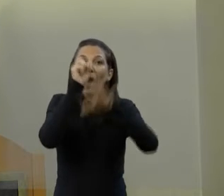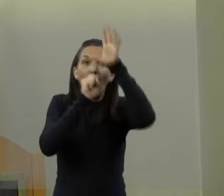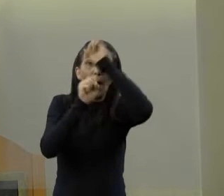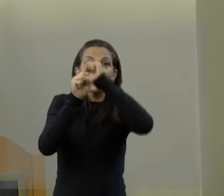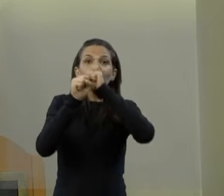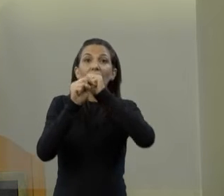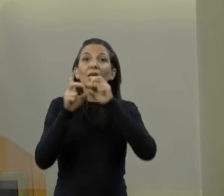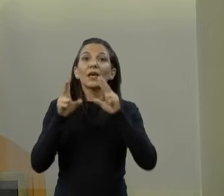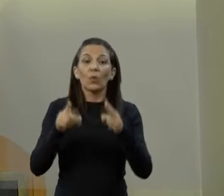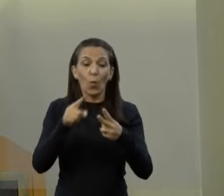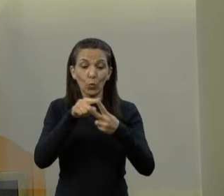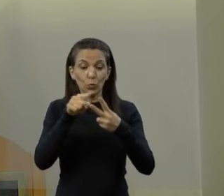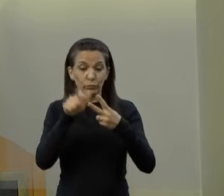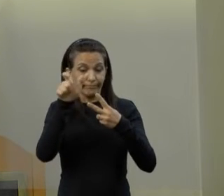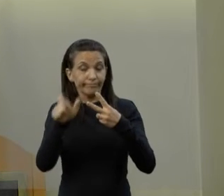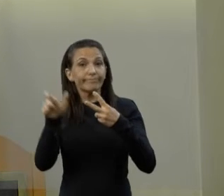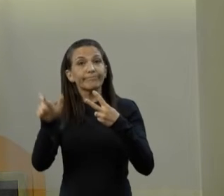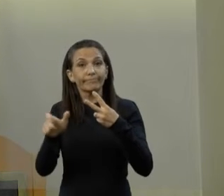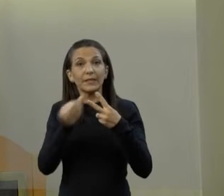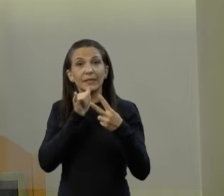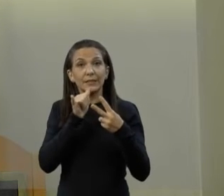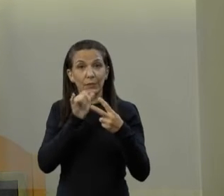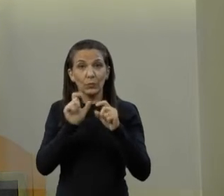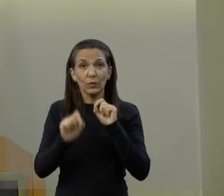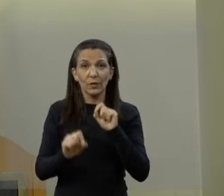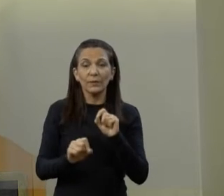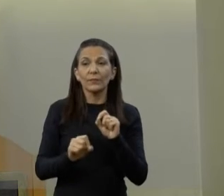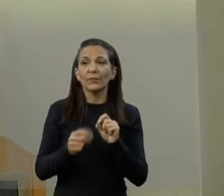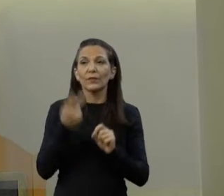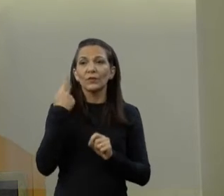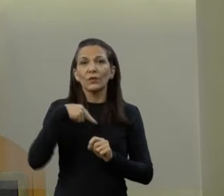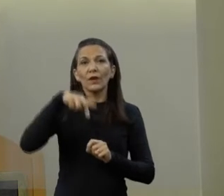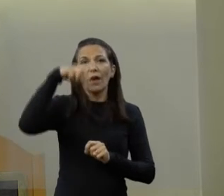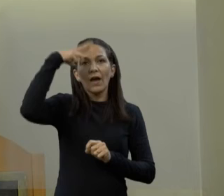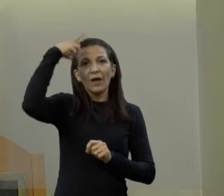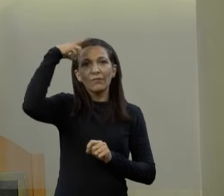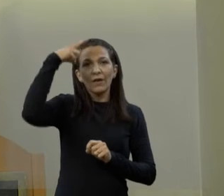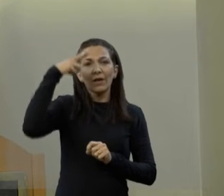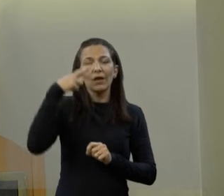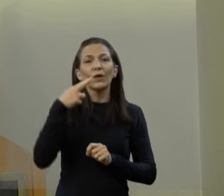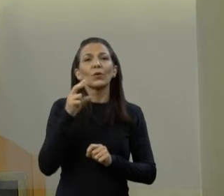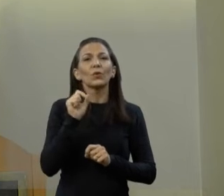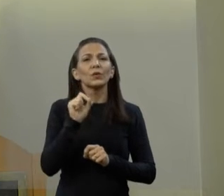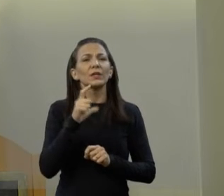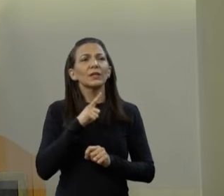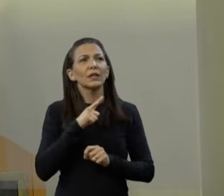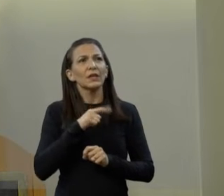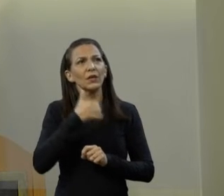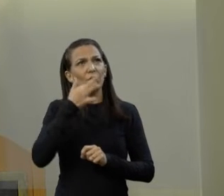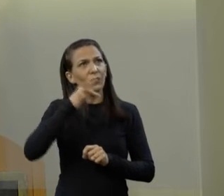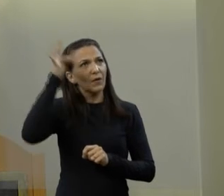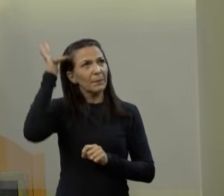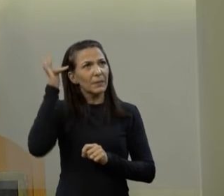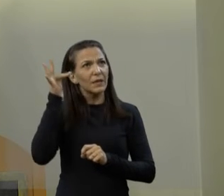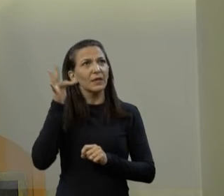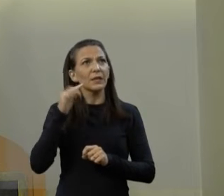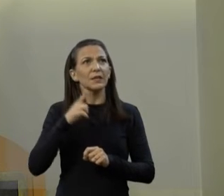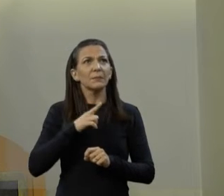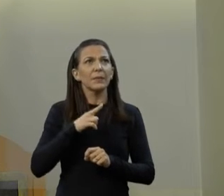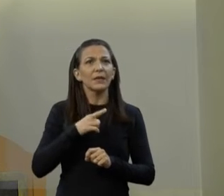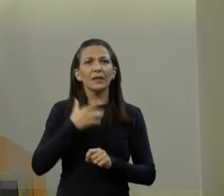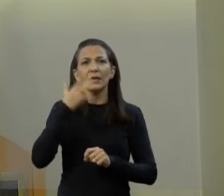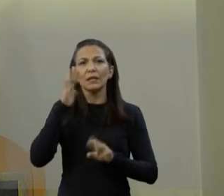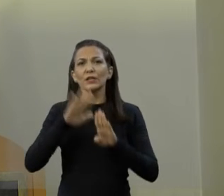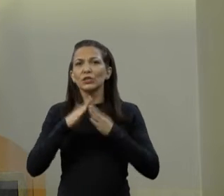é porque o governador Rafael de Angeli fez acho que a vereador Fabio Vereador Guilherme se lembra em algumas escolas